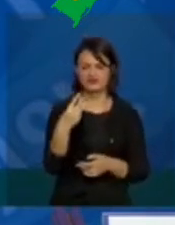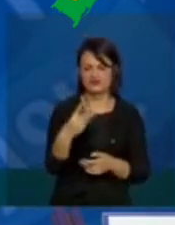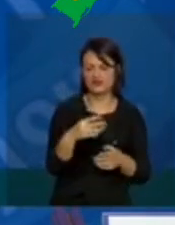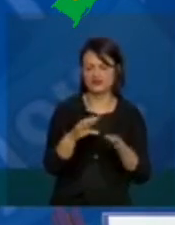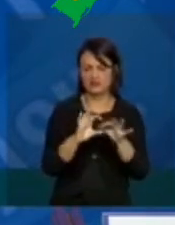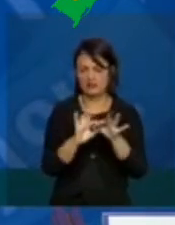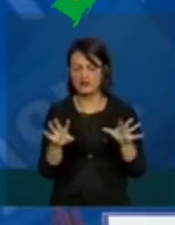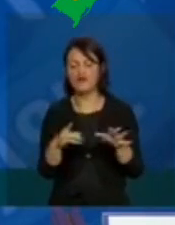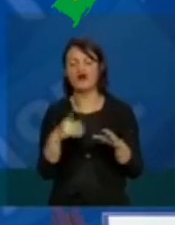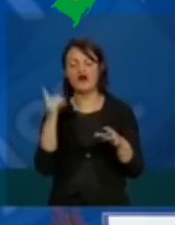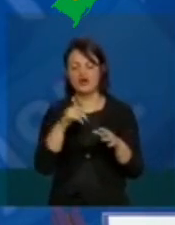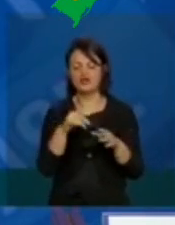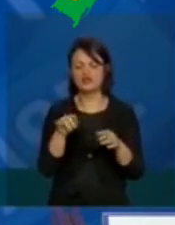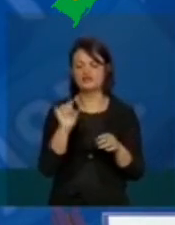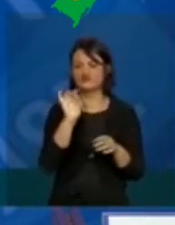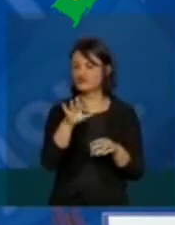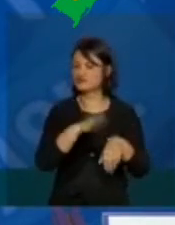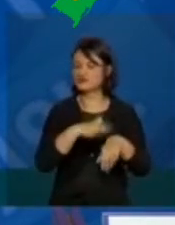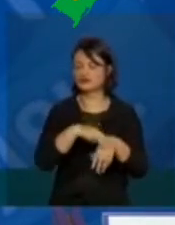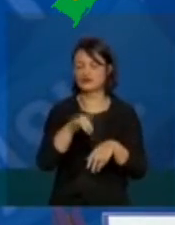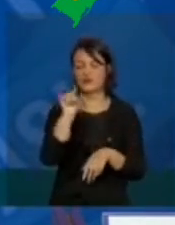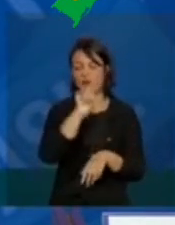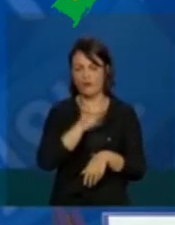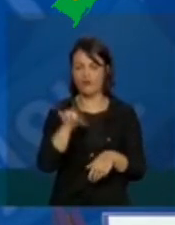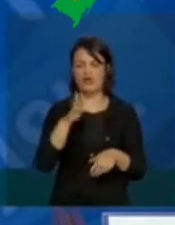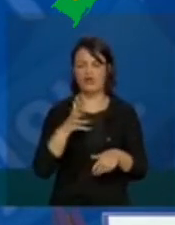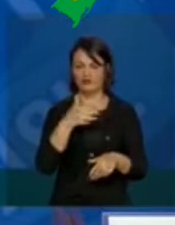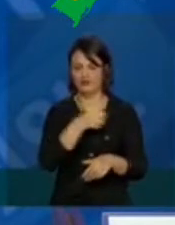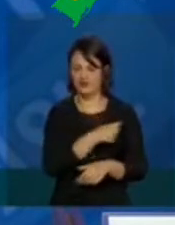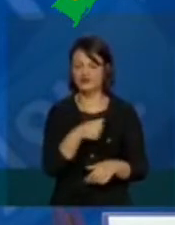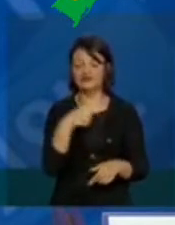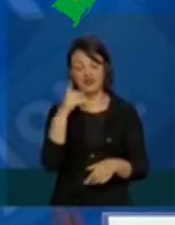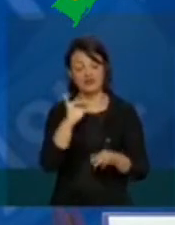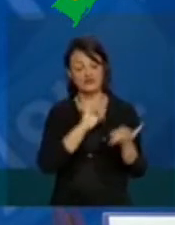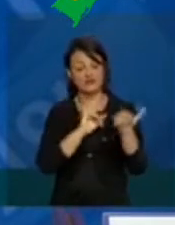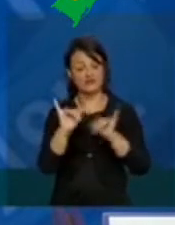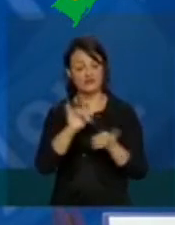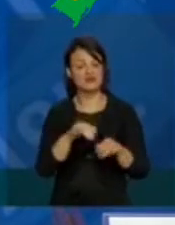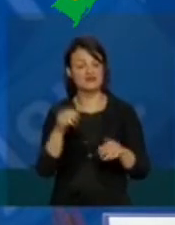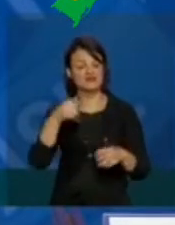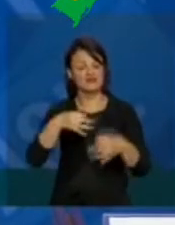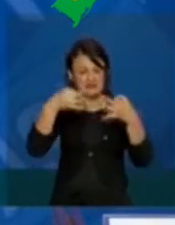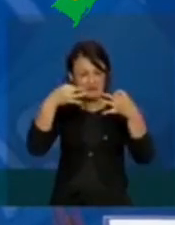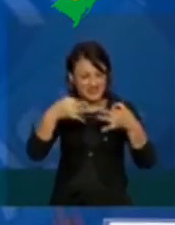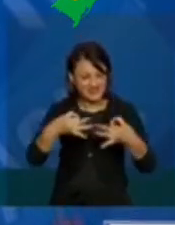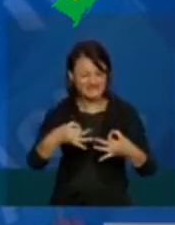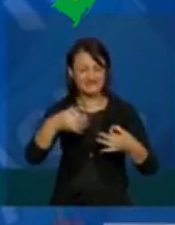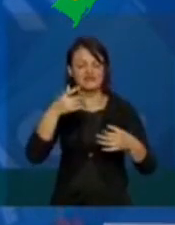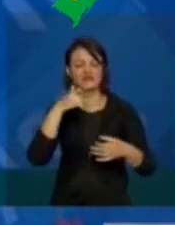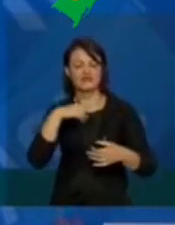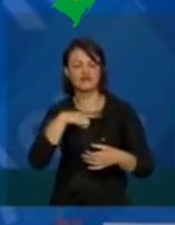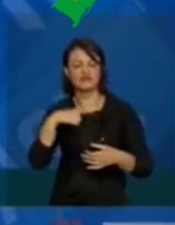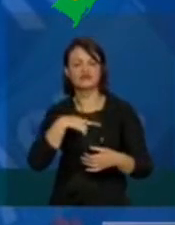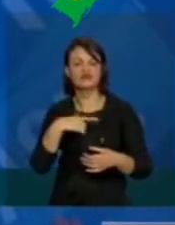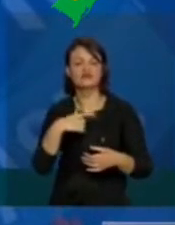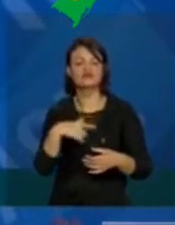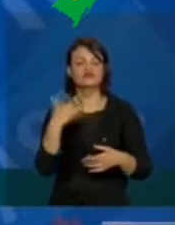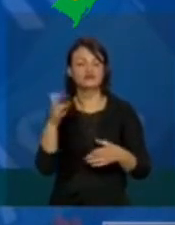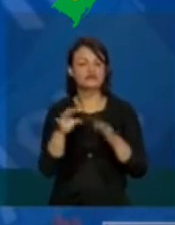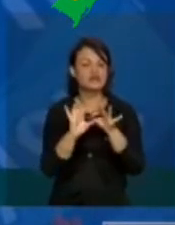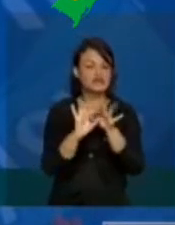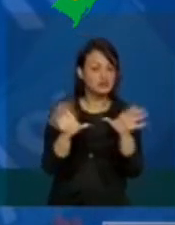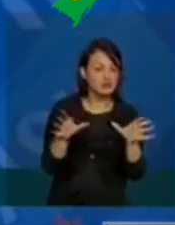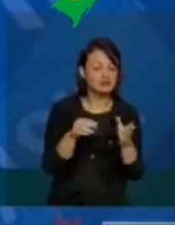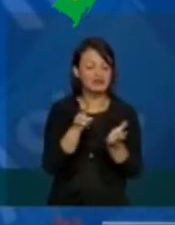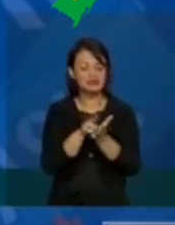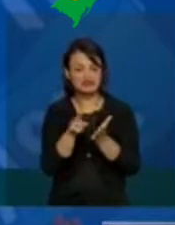ele automaticamente vai ser atualizado e a gente passa com isso a ter uma informação mais precisa sobre a